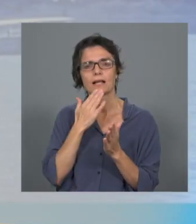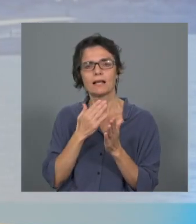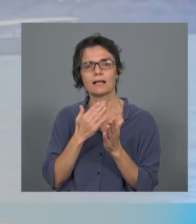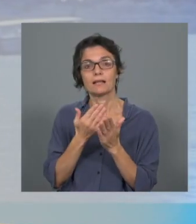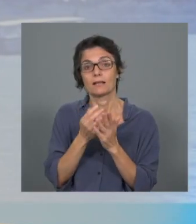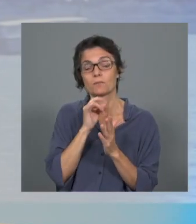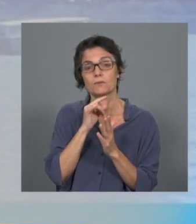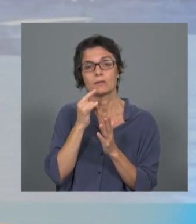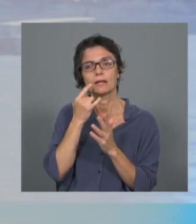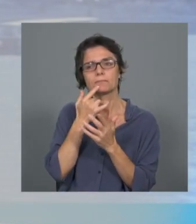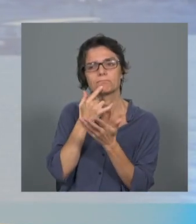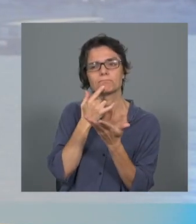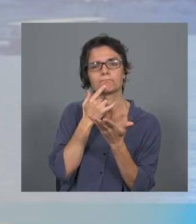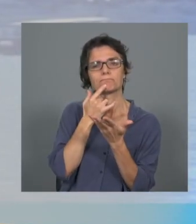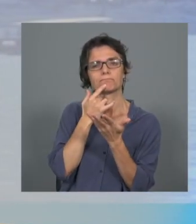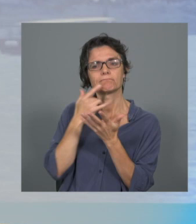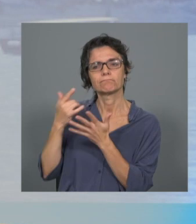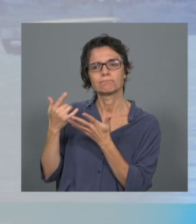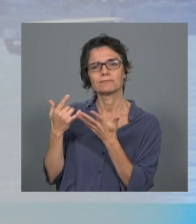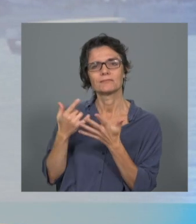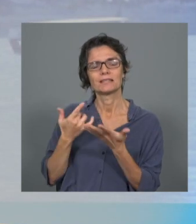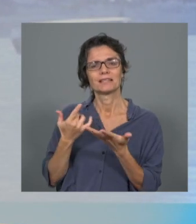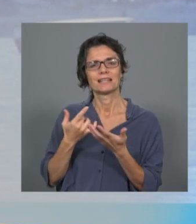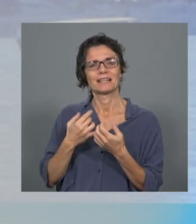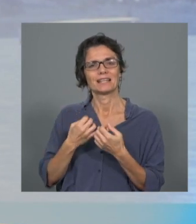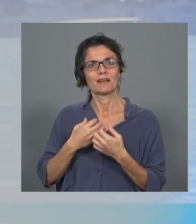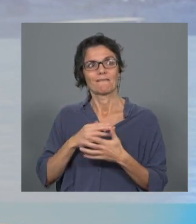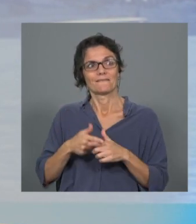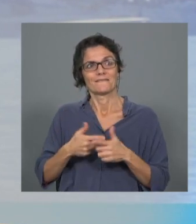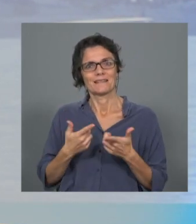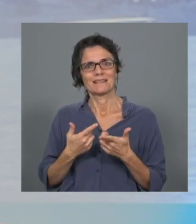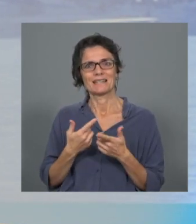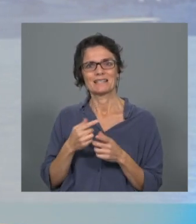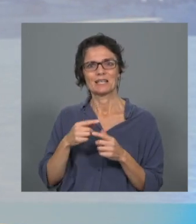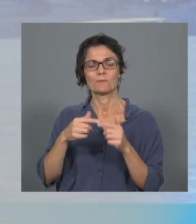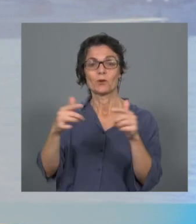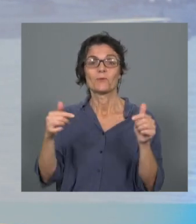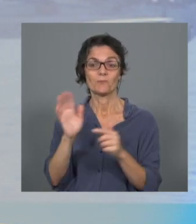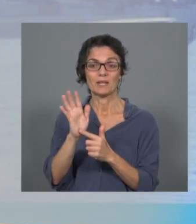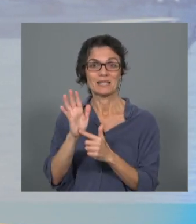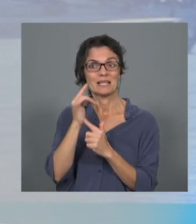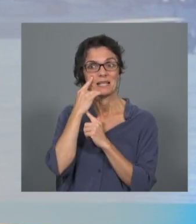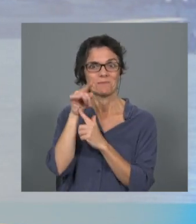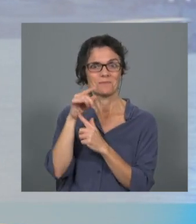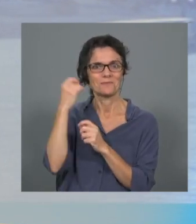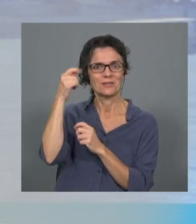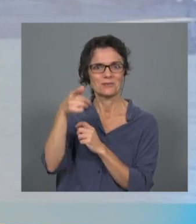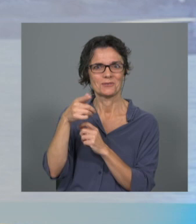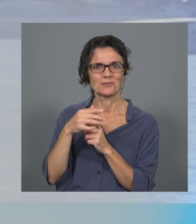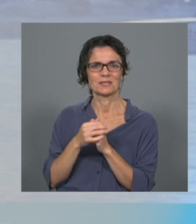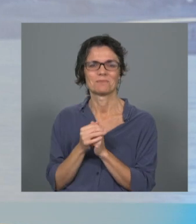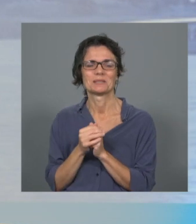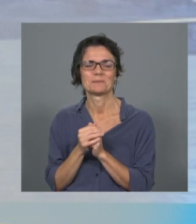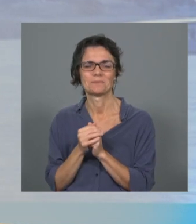fica já essa vontade de ir a uma sala de cinema mais próxima, onde for possível o visionamento